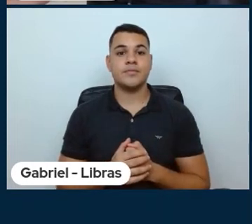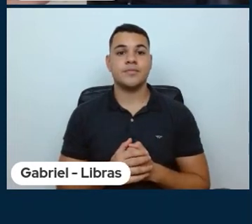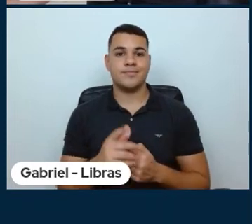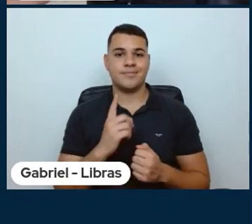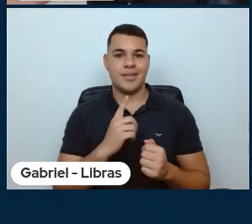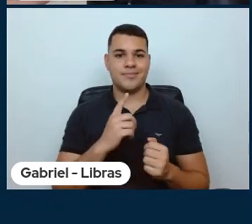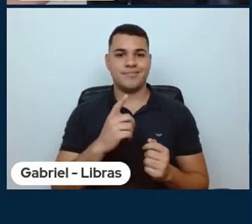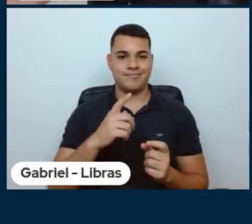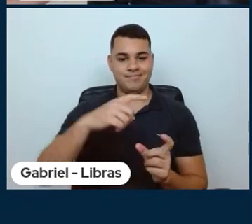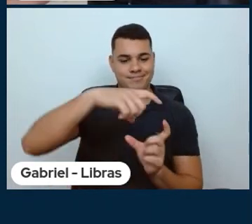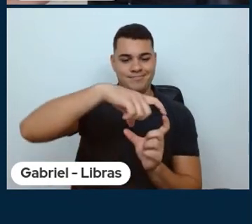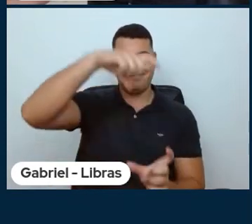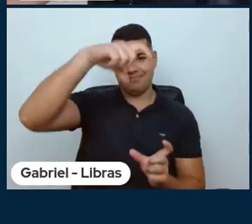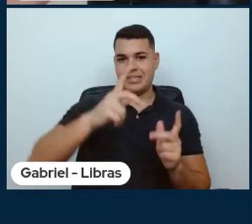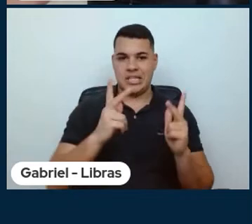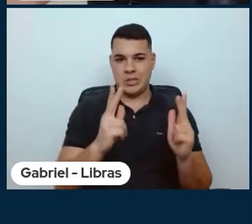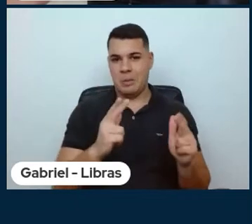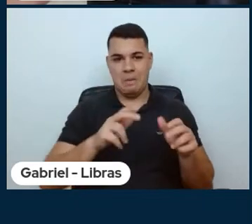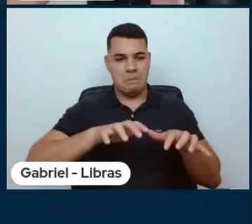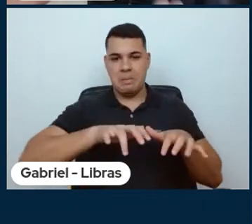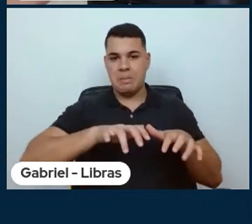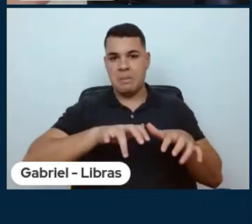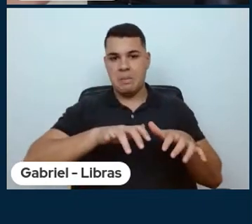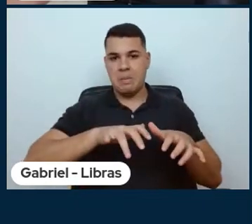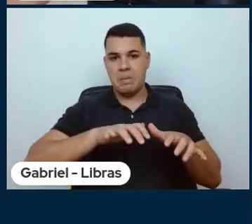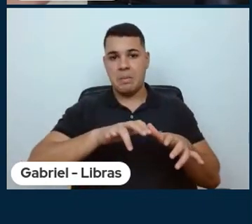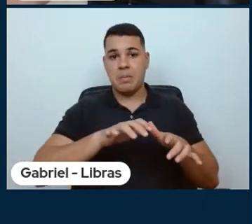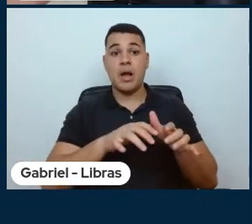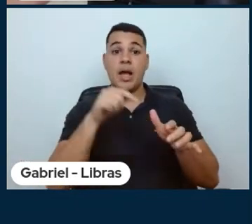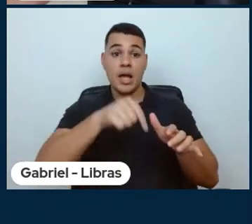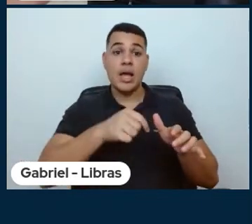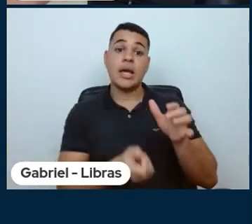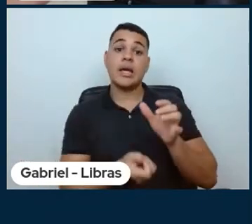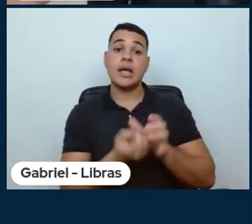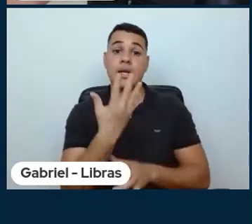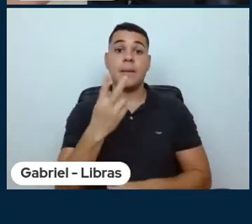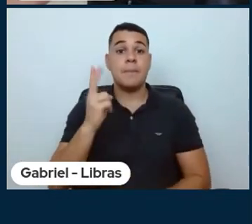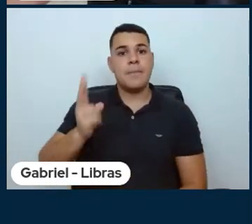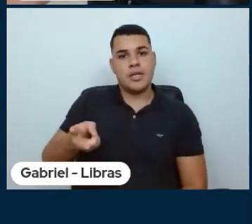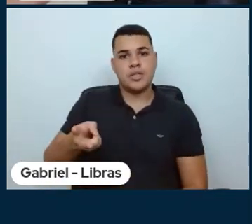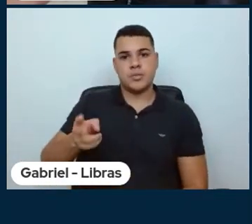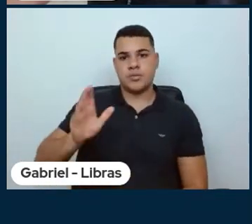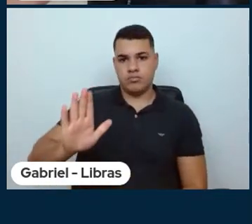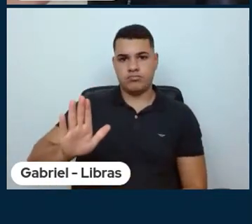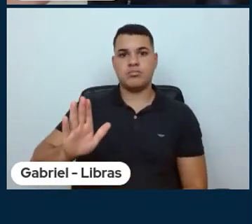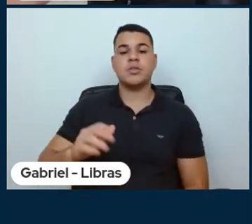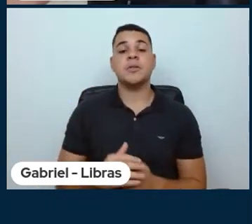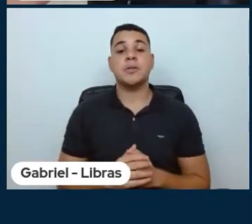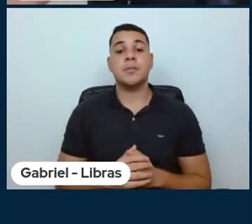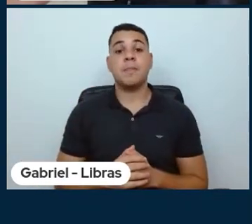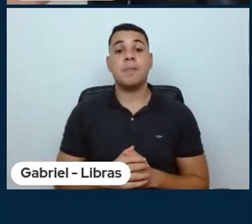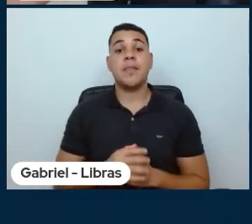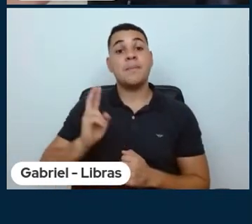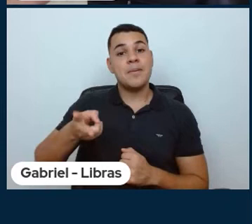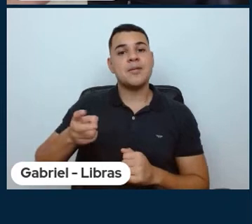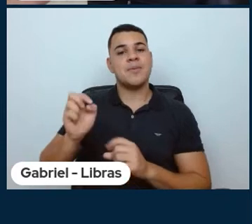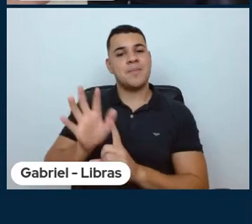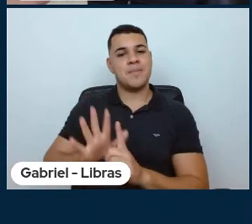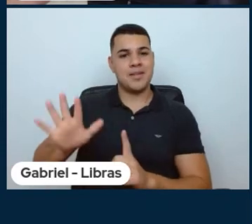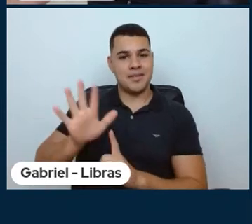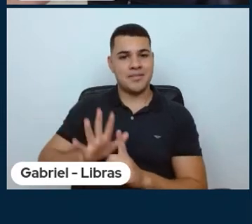uma solução desenvolvida nativamente dentro da plataforma da Salesforce, ok? E dentro